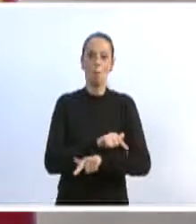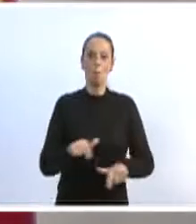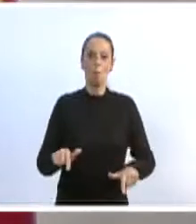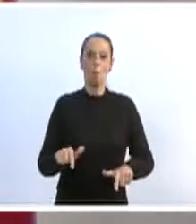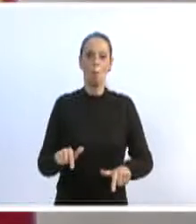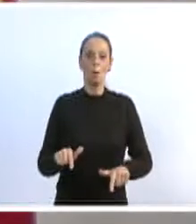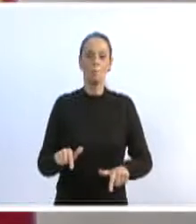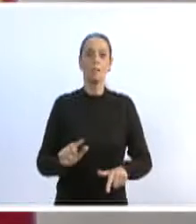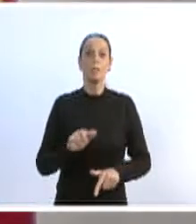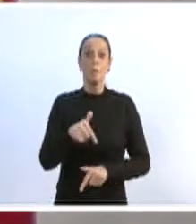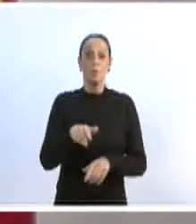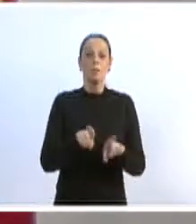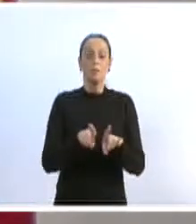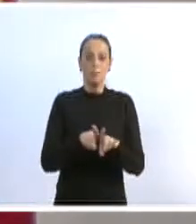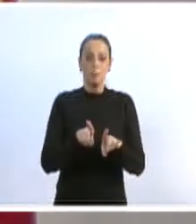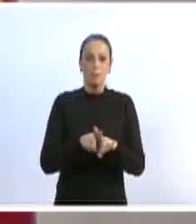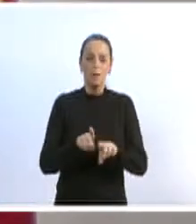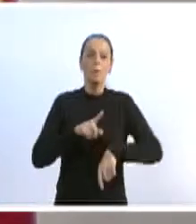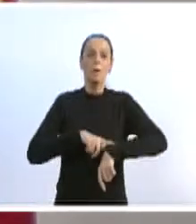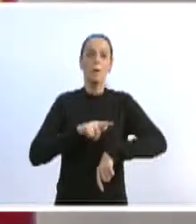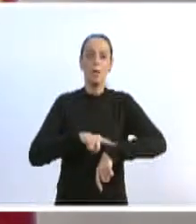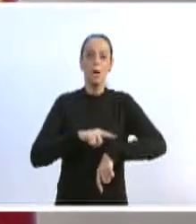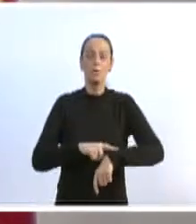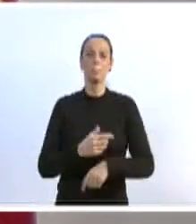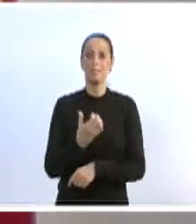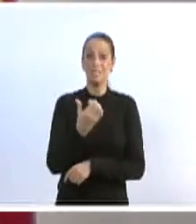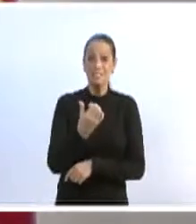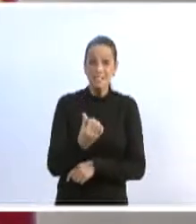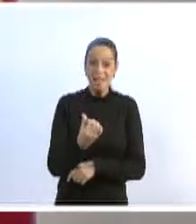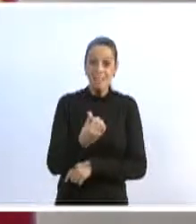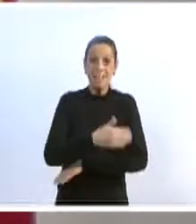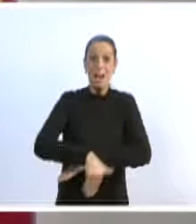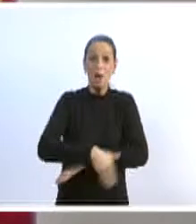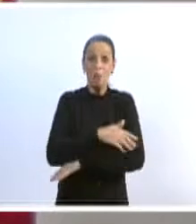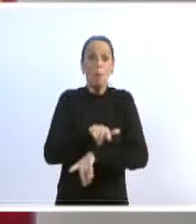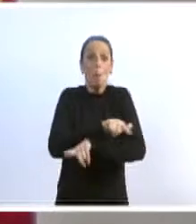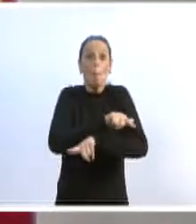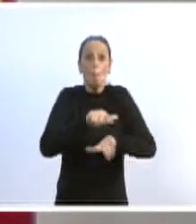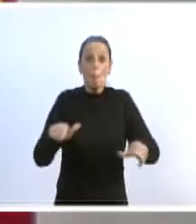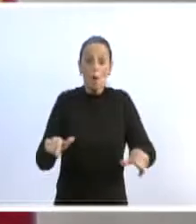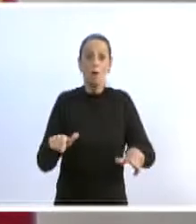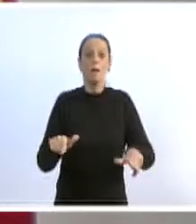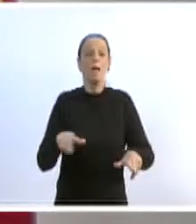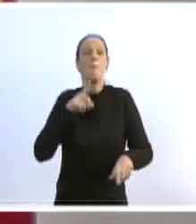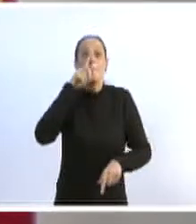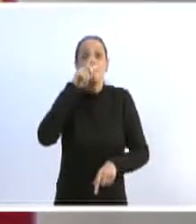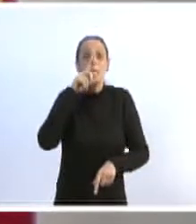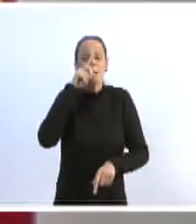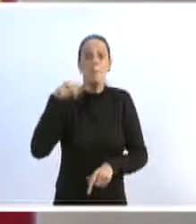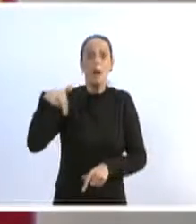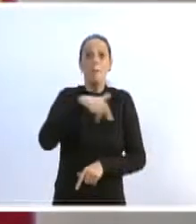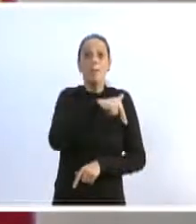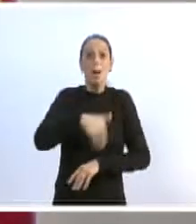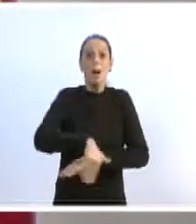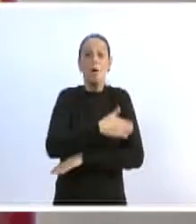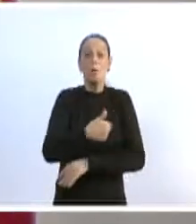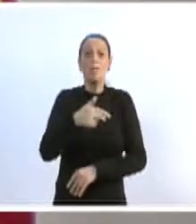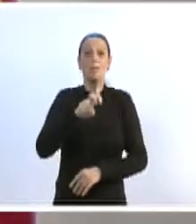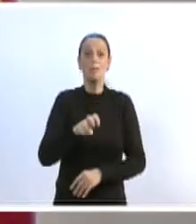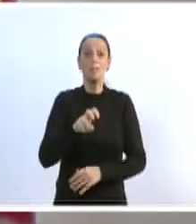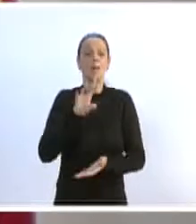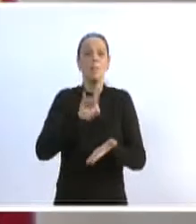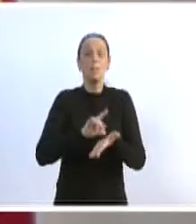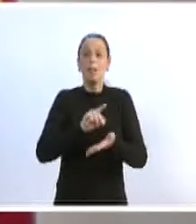adriano depois das 18 horas à rua 15 é um autêntico deserto e até perigoso caminhar pela rua 15 tem